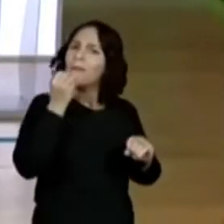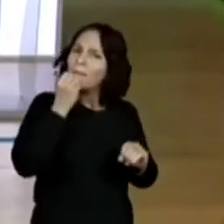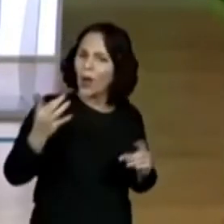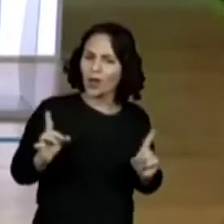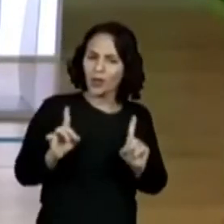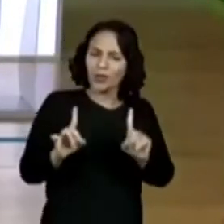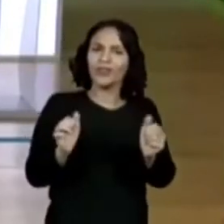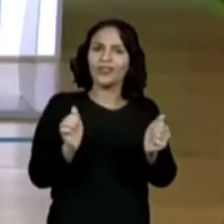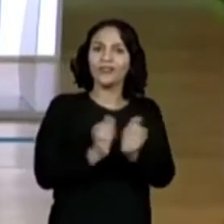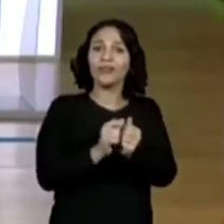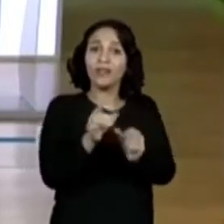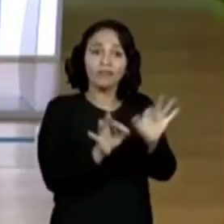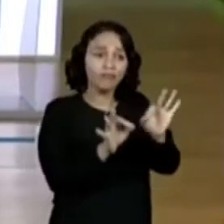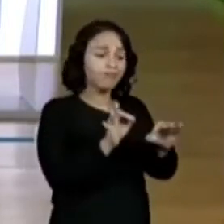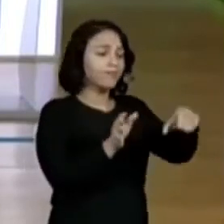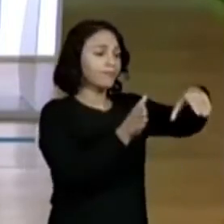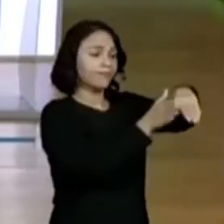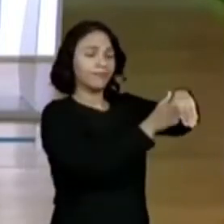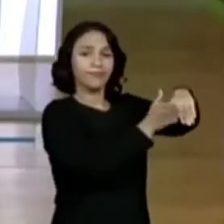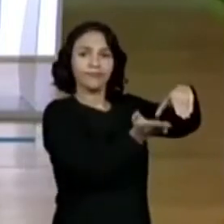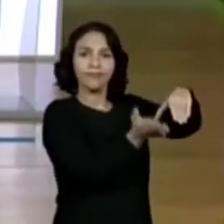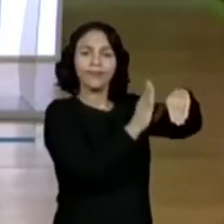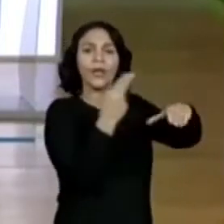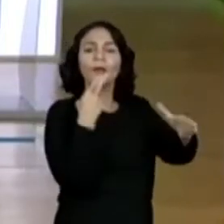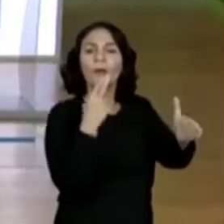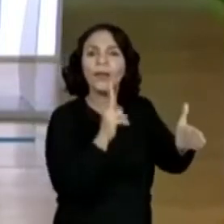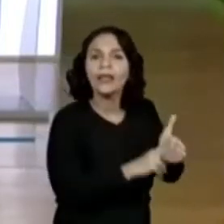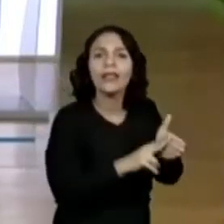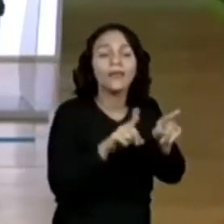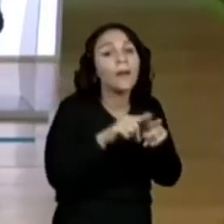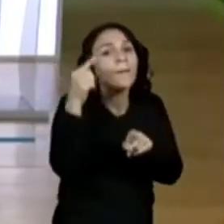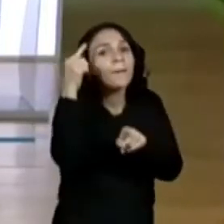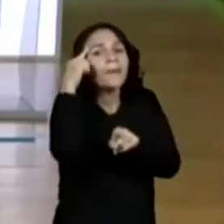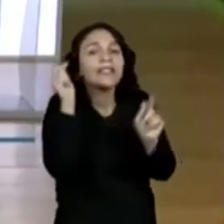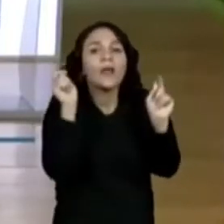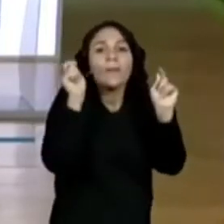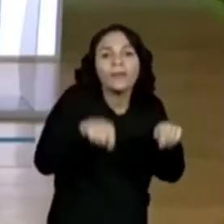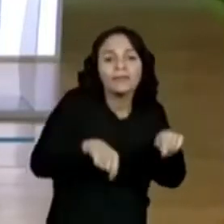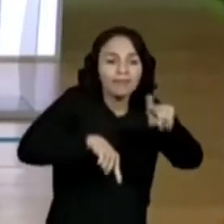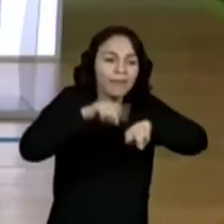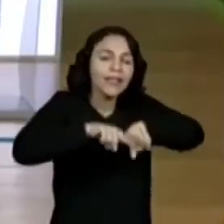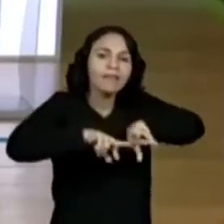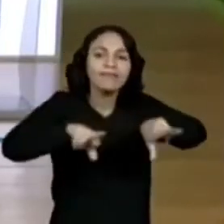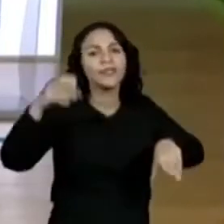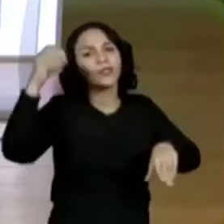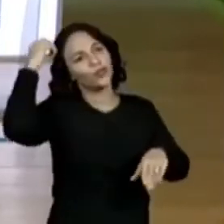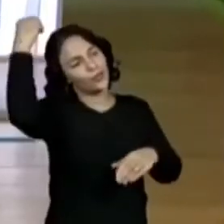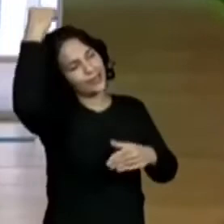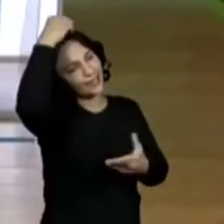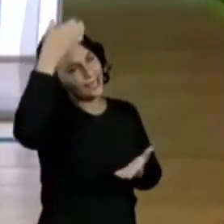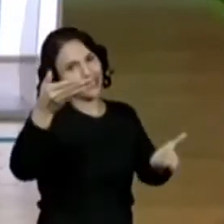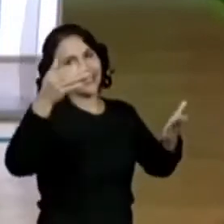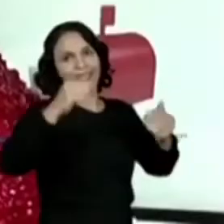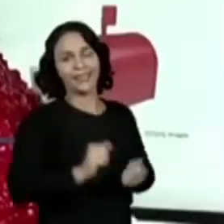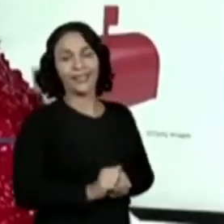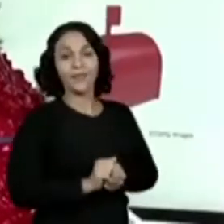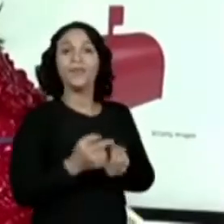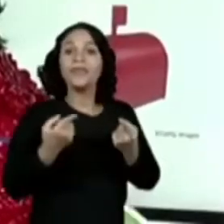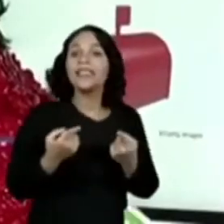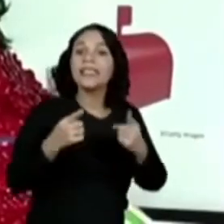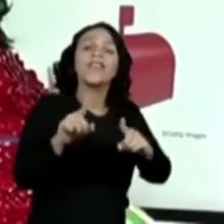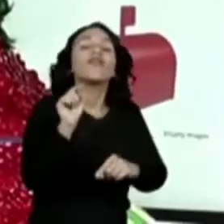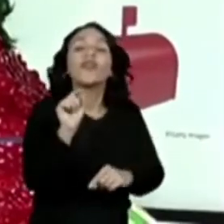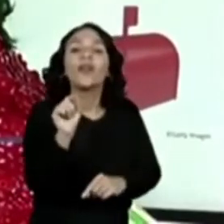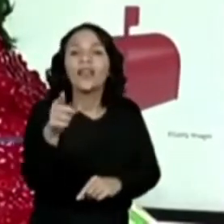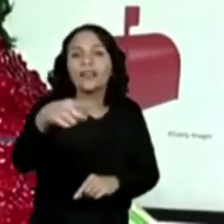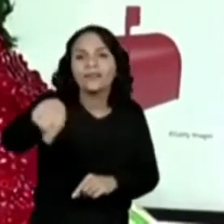aqui. Estamos montando essa caixa do correio. Ai, que... Estamos pensando em possibilidades de materiais, Doroteia. E o meu desafio para os estudantes é que